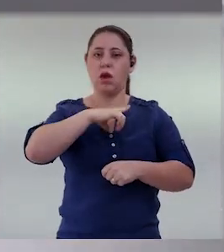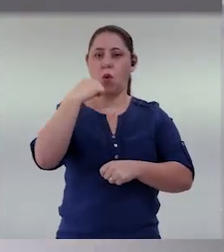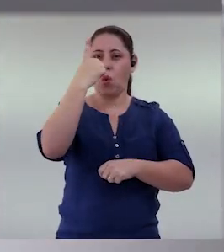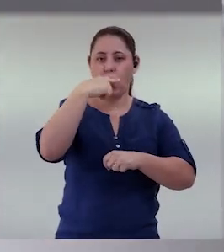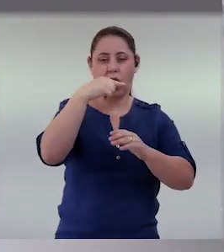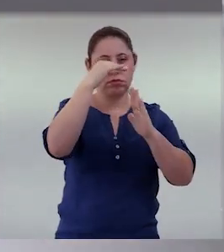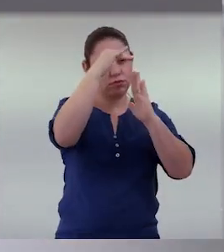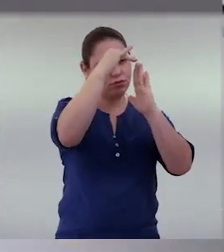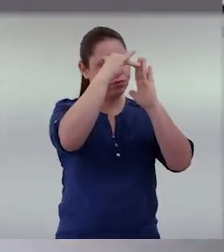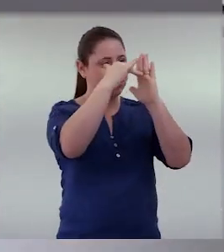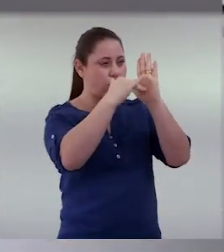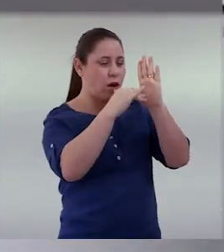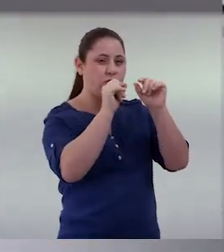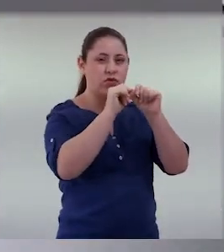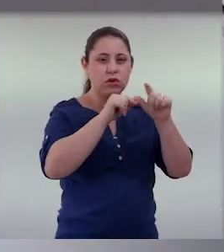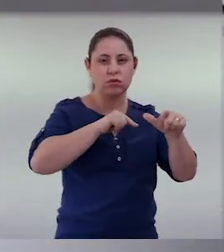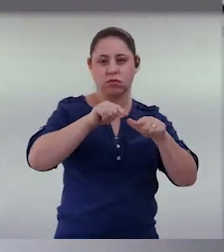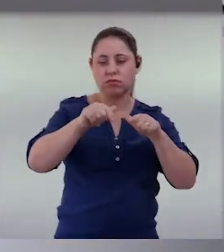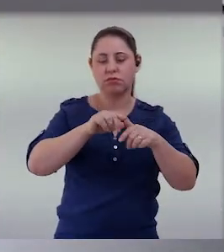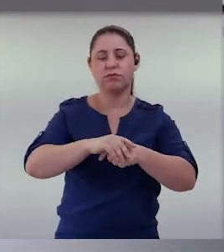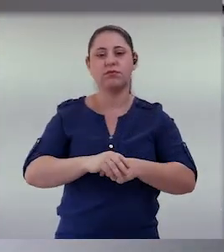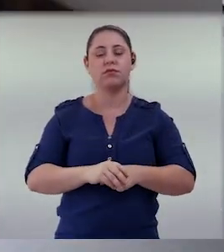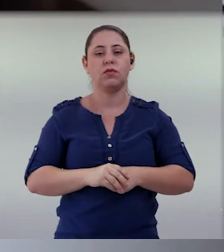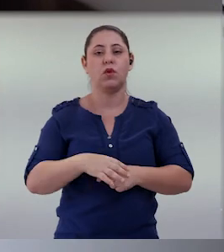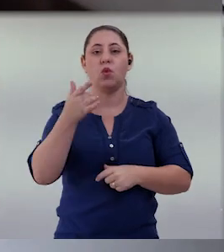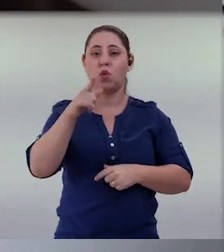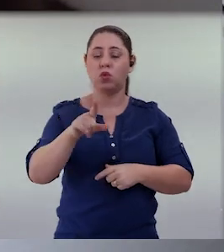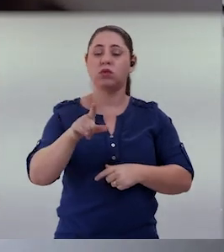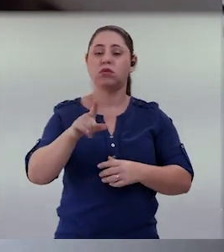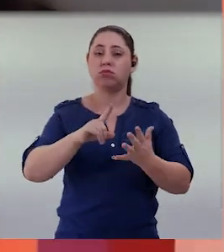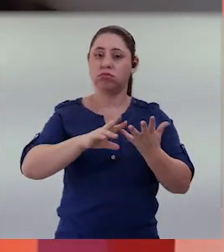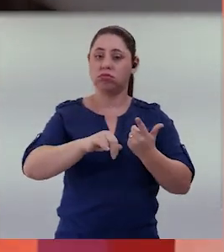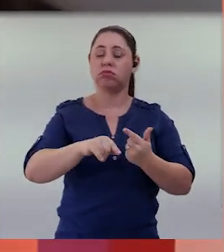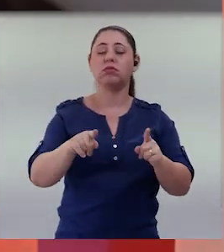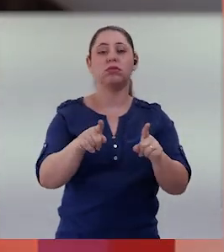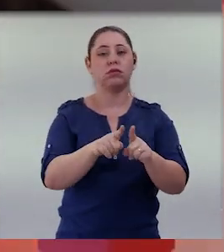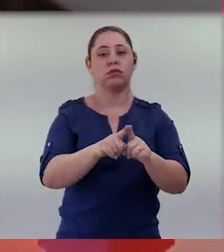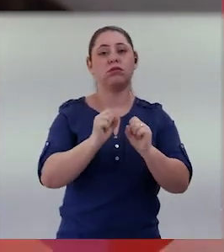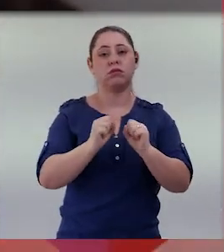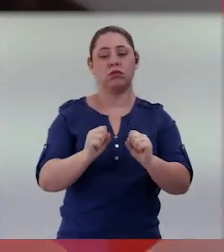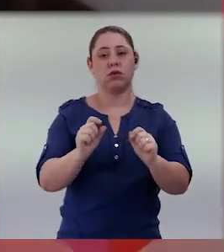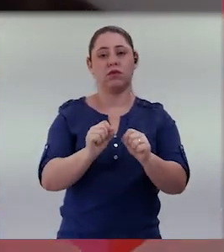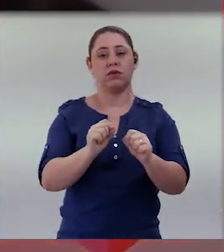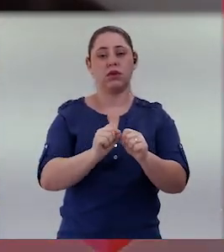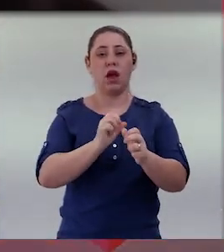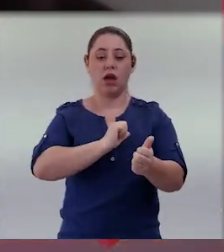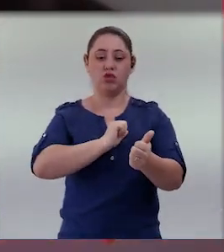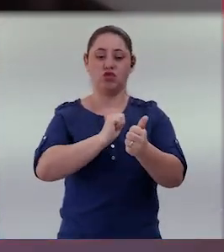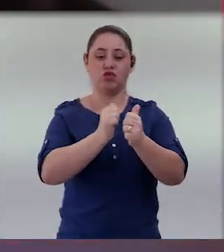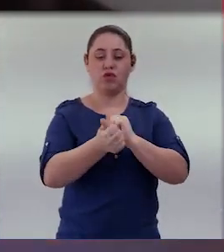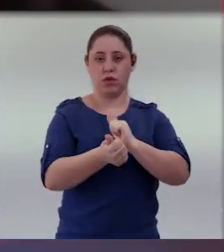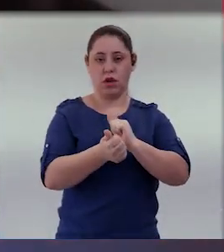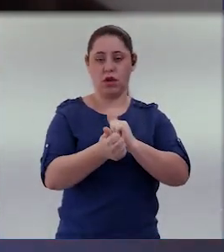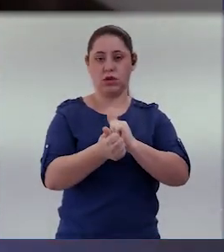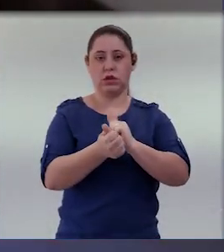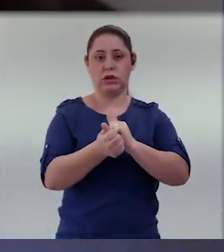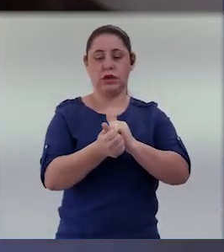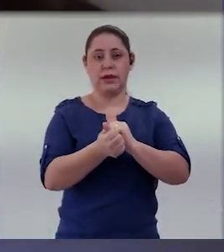dia, então estabelecer horários ali para essas tarefas. Outra coisa que a gente pode fazer